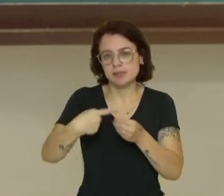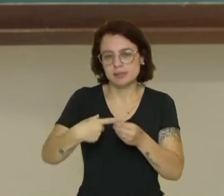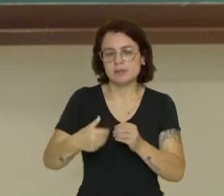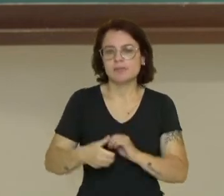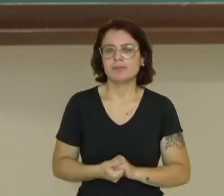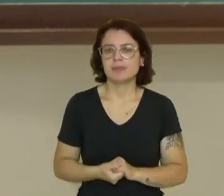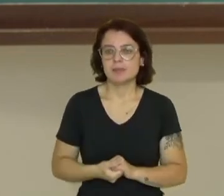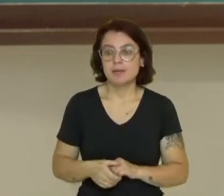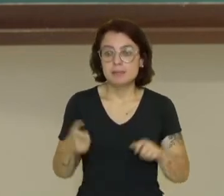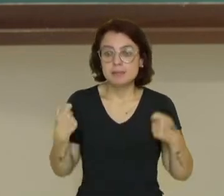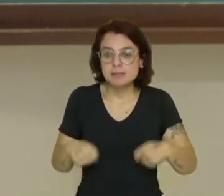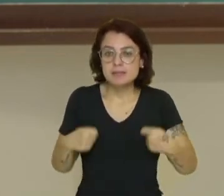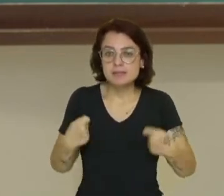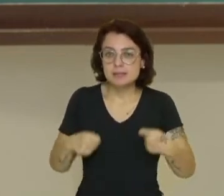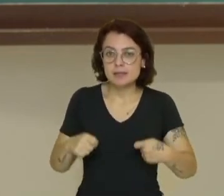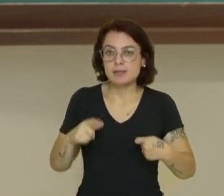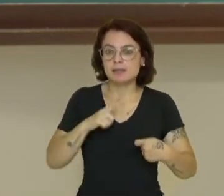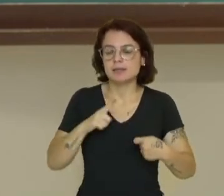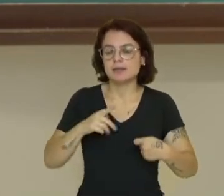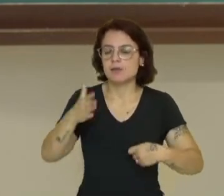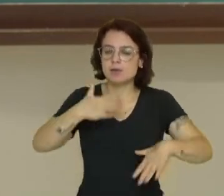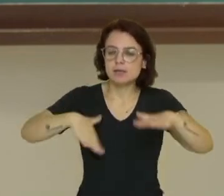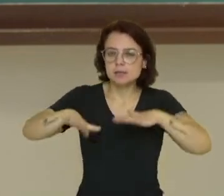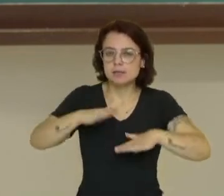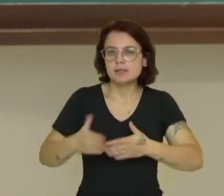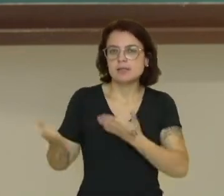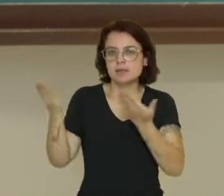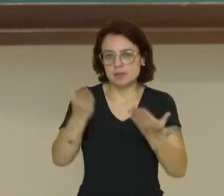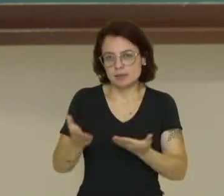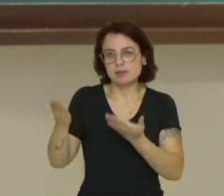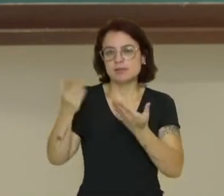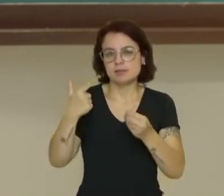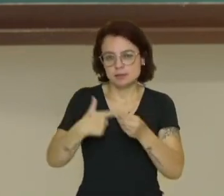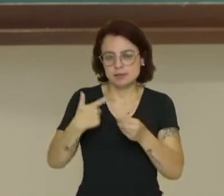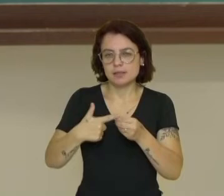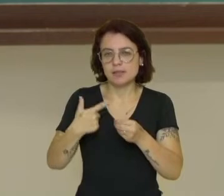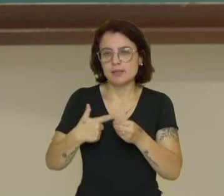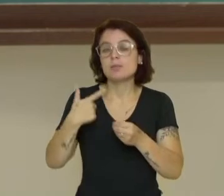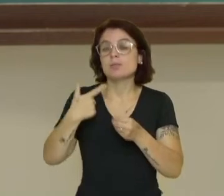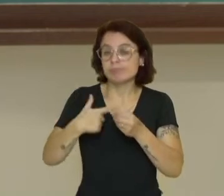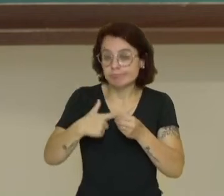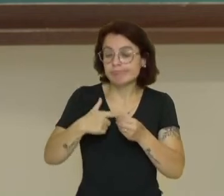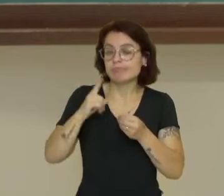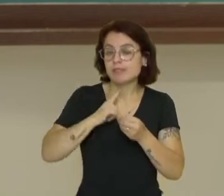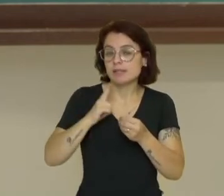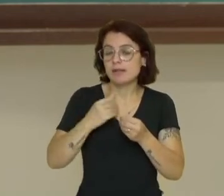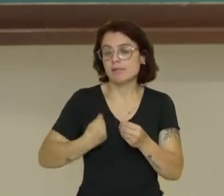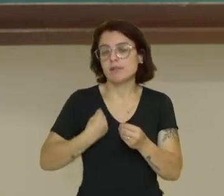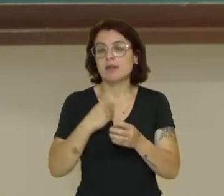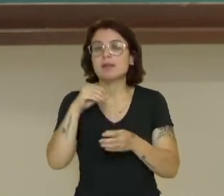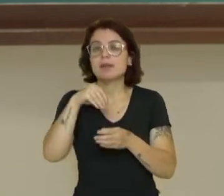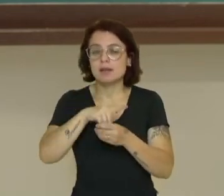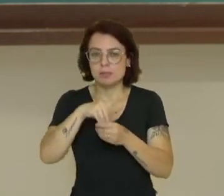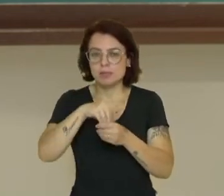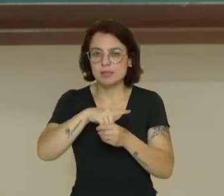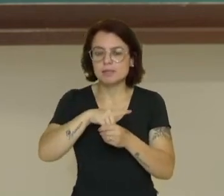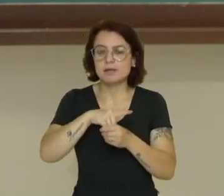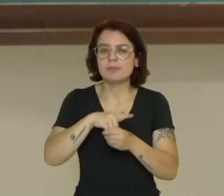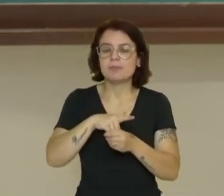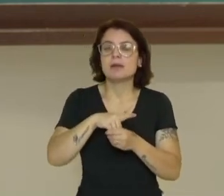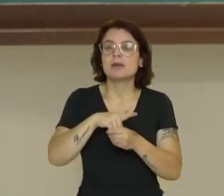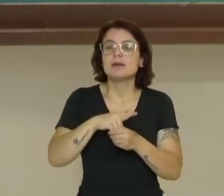que tem que fazer parte da organização dela, já que a Grécia vivia em uma democracia, né? Ele era chamado